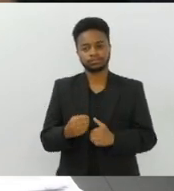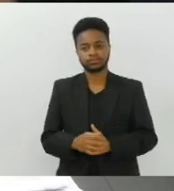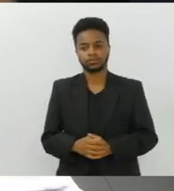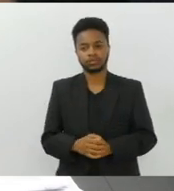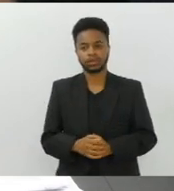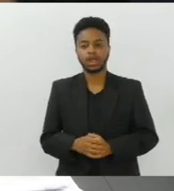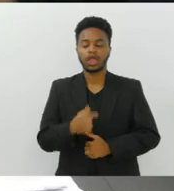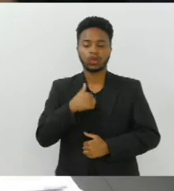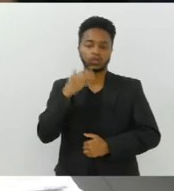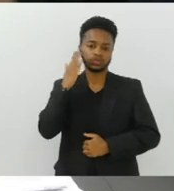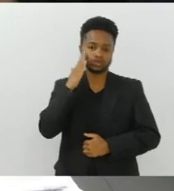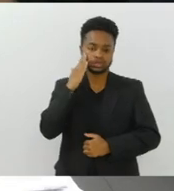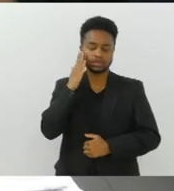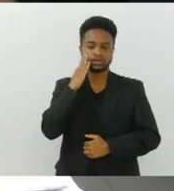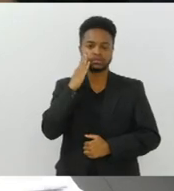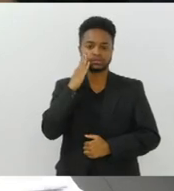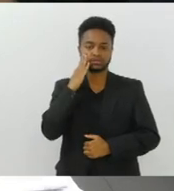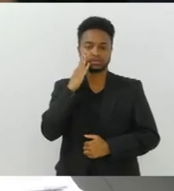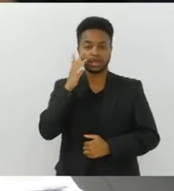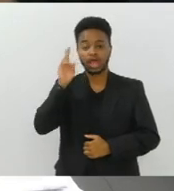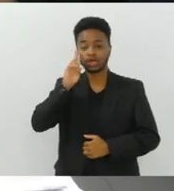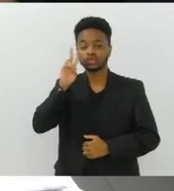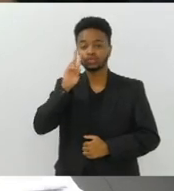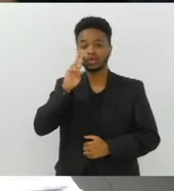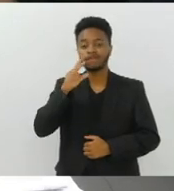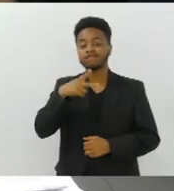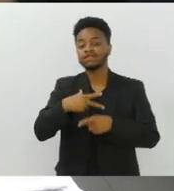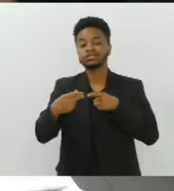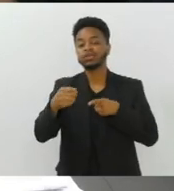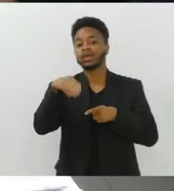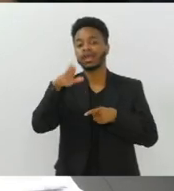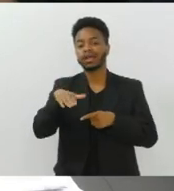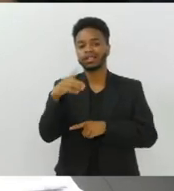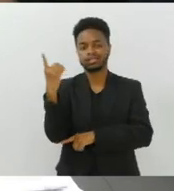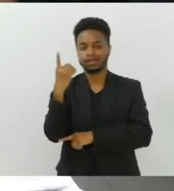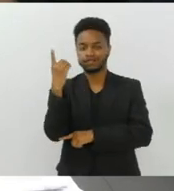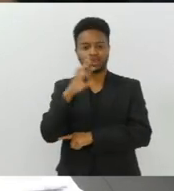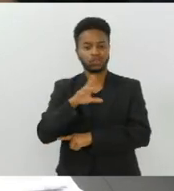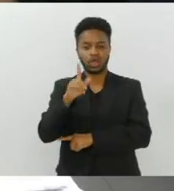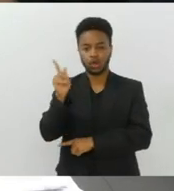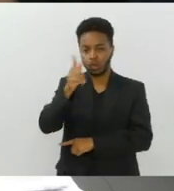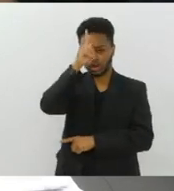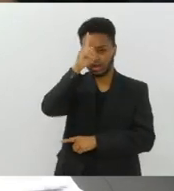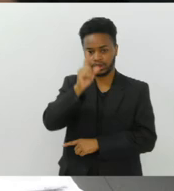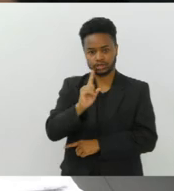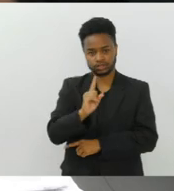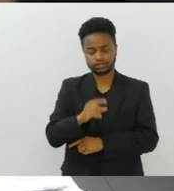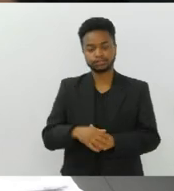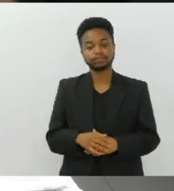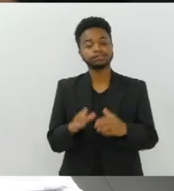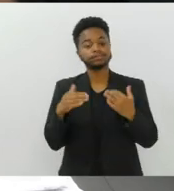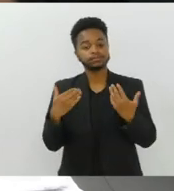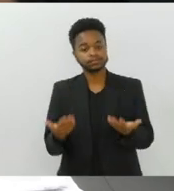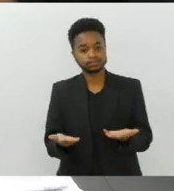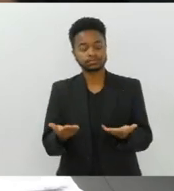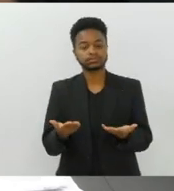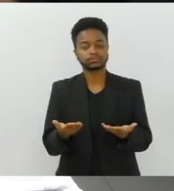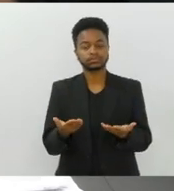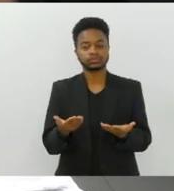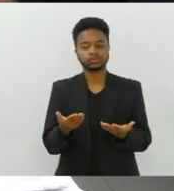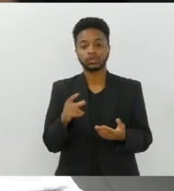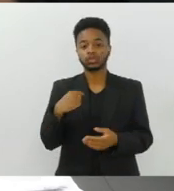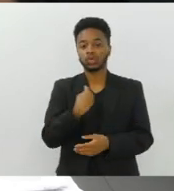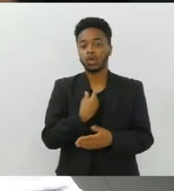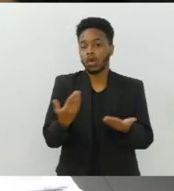eu sei que a história foi, quem venceu foi Davi, não foi Golias. Então, na medida em que nós estamos